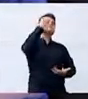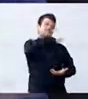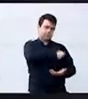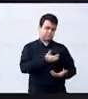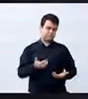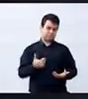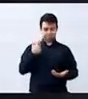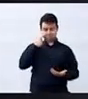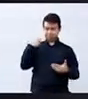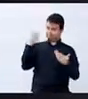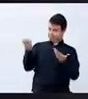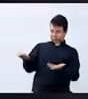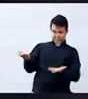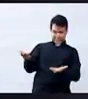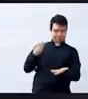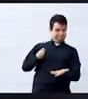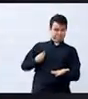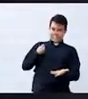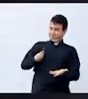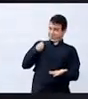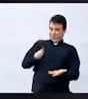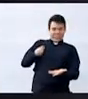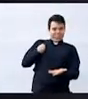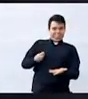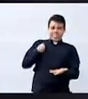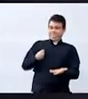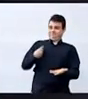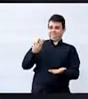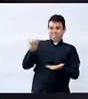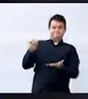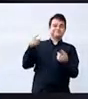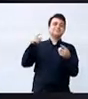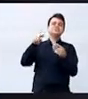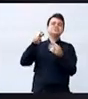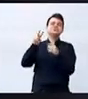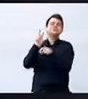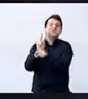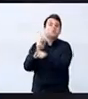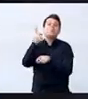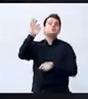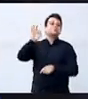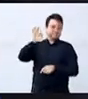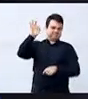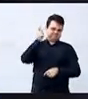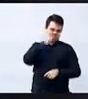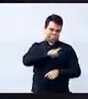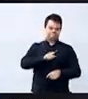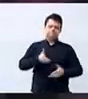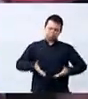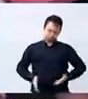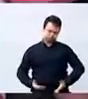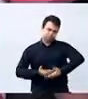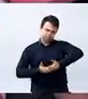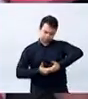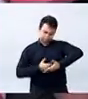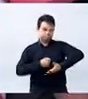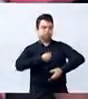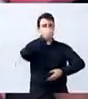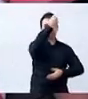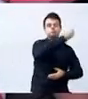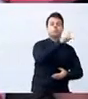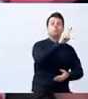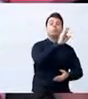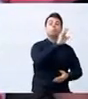vingar. Aqui estamos no meu 1%, eu fiquei com 1% e fomos... E aí quando ele nasceu, ficou um pouco na UTI, muito mais, menos